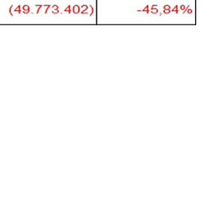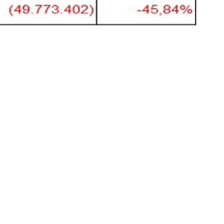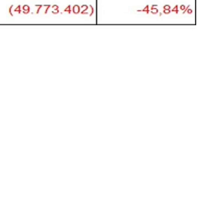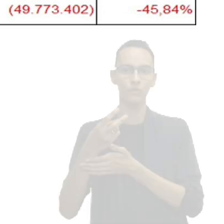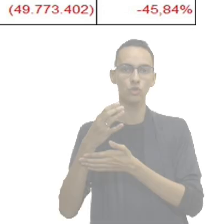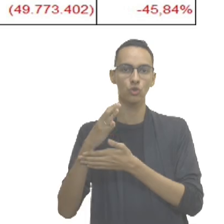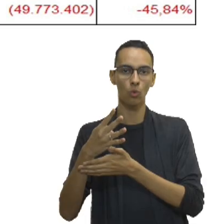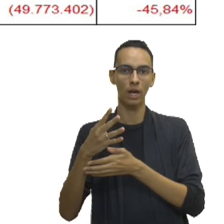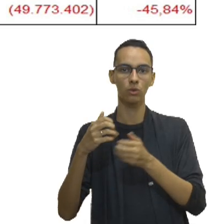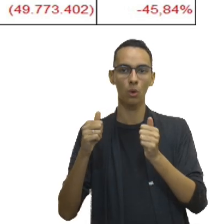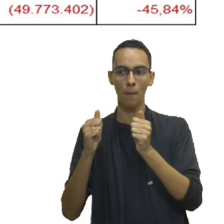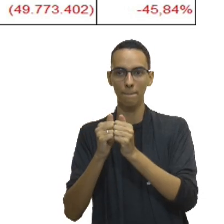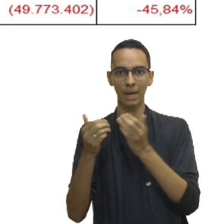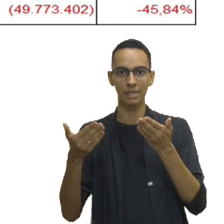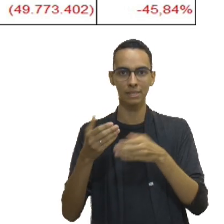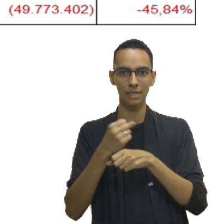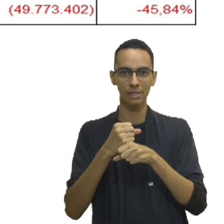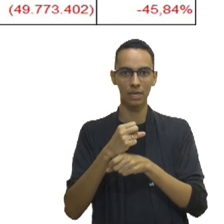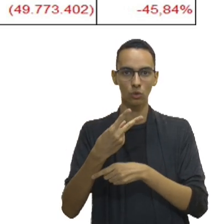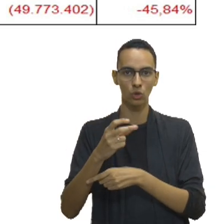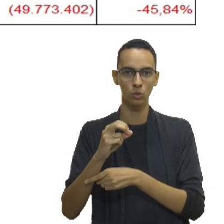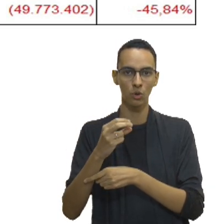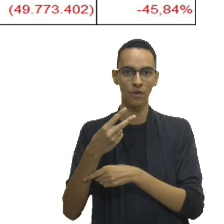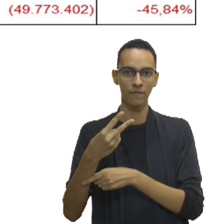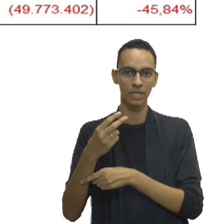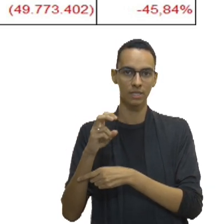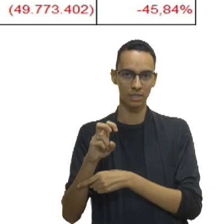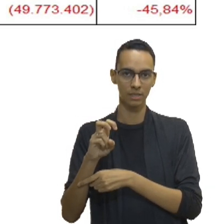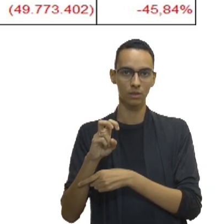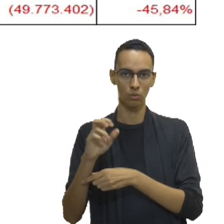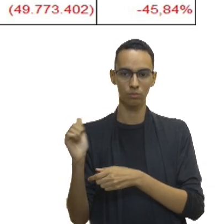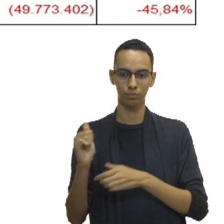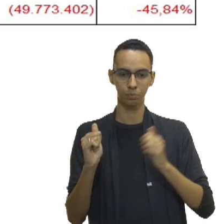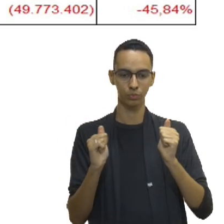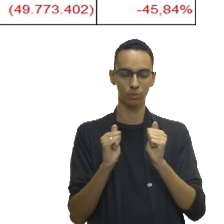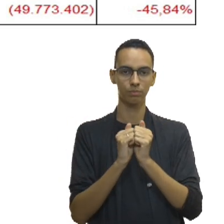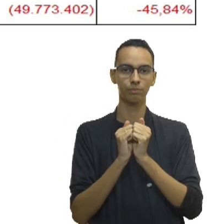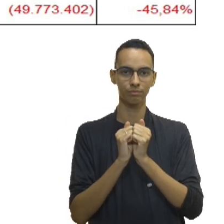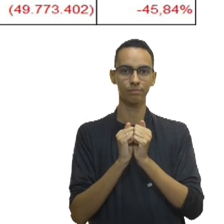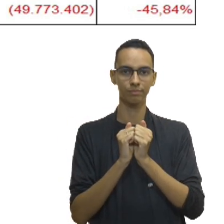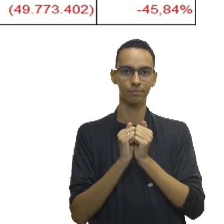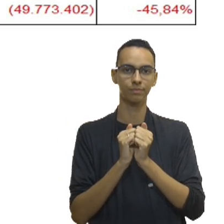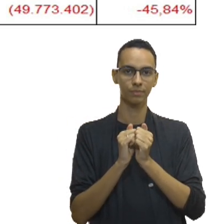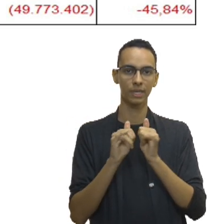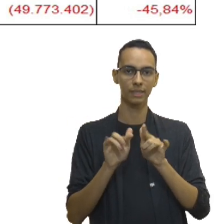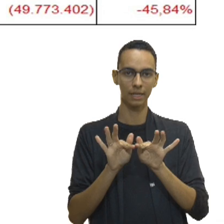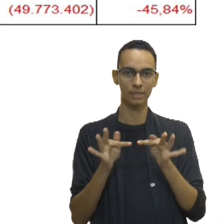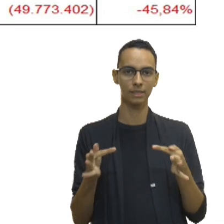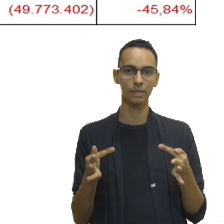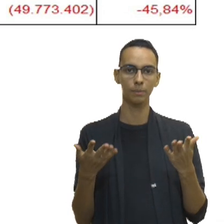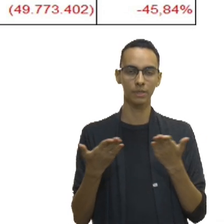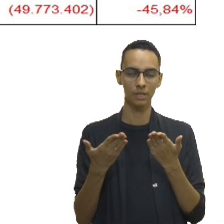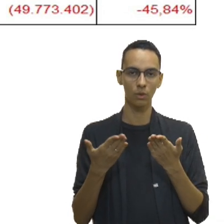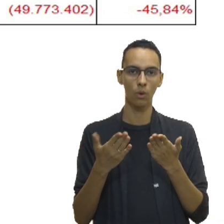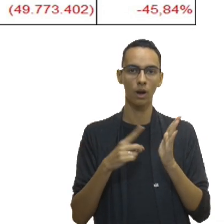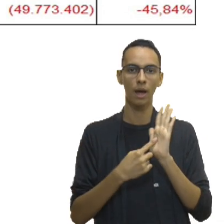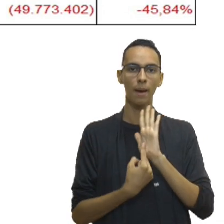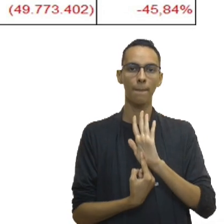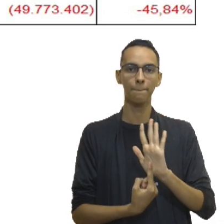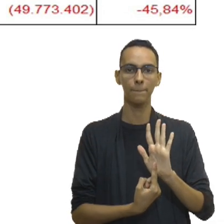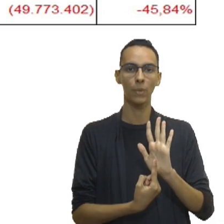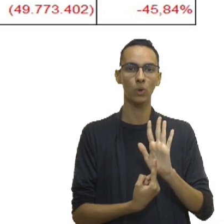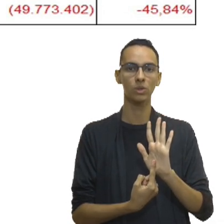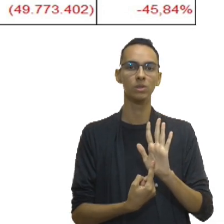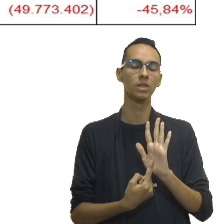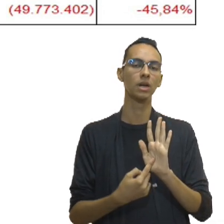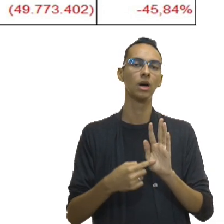da universidade. Aquele quadrinho ali do meio em vermelho, né, ele mostra o déficit, que a gente já comentou, que é de